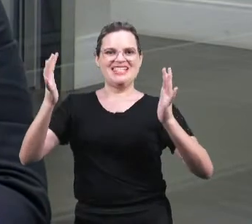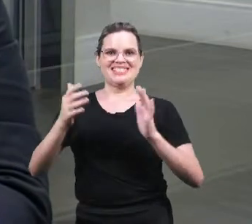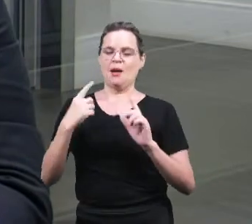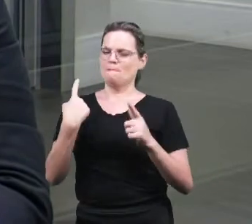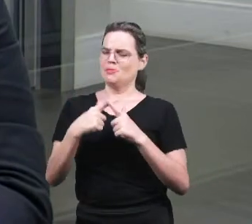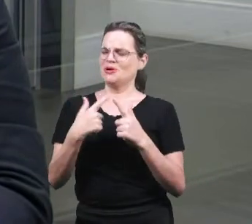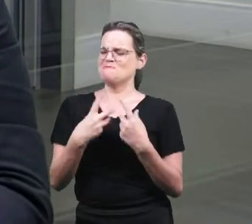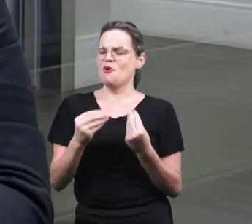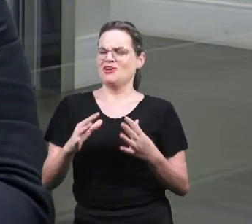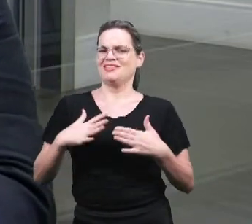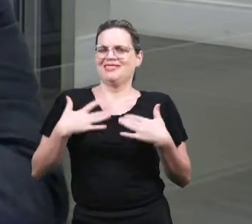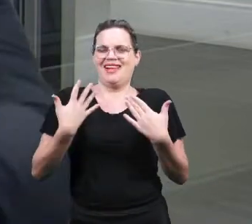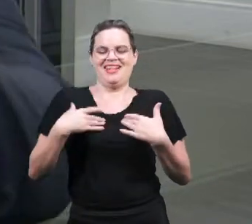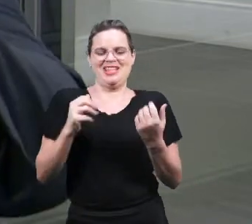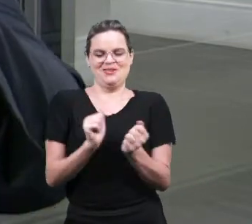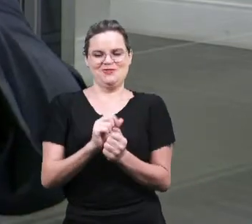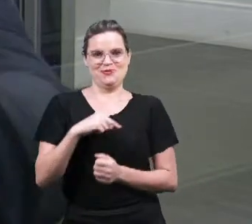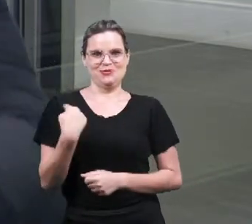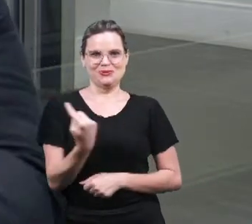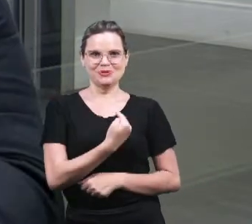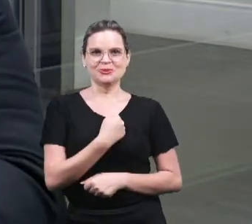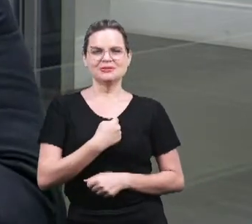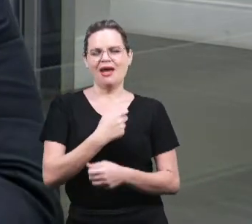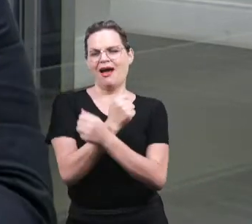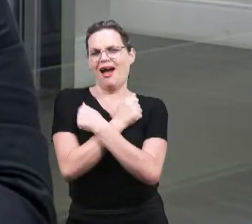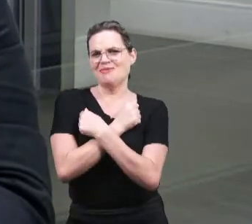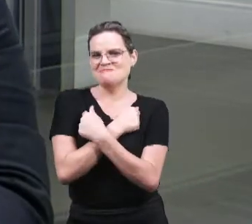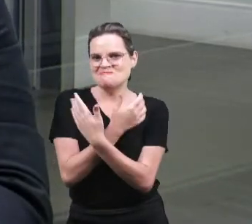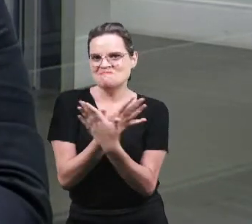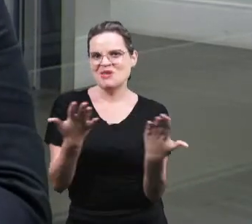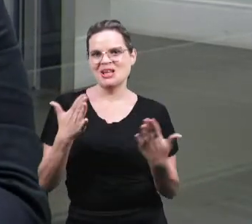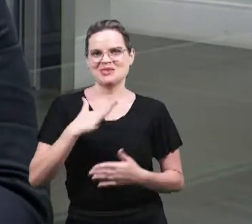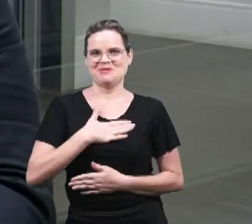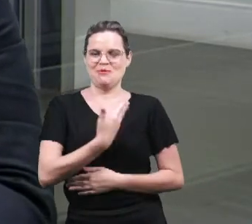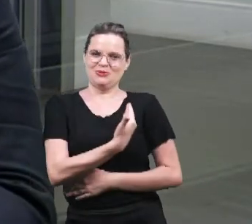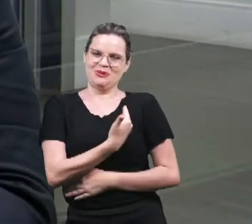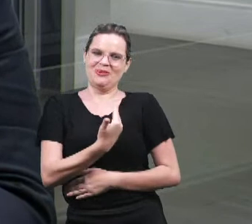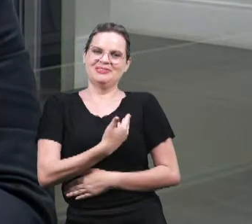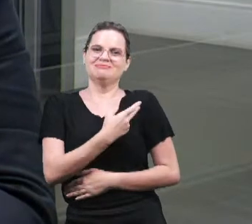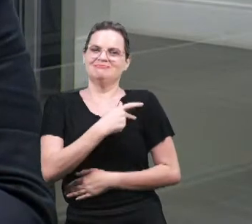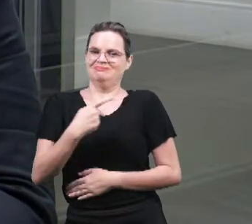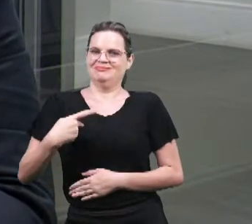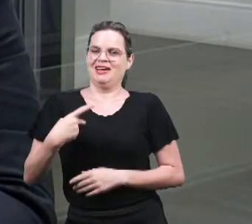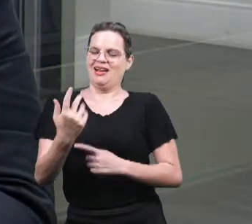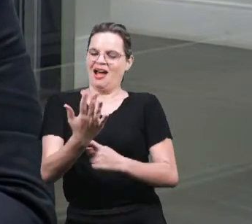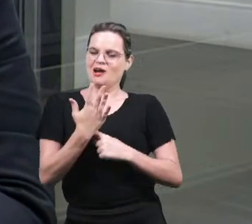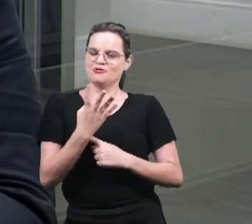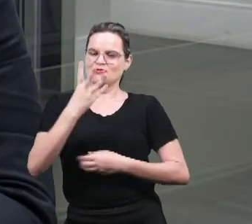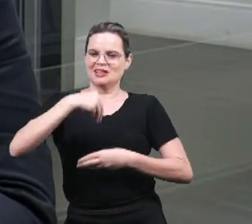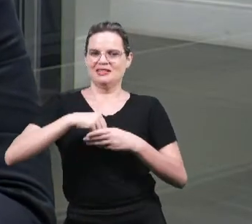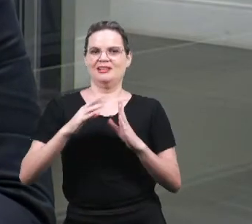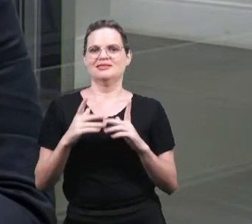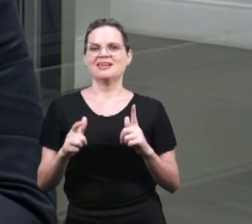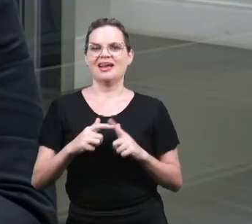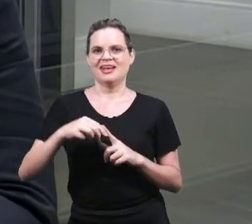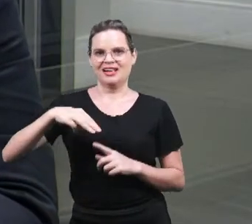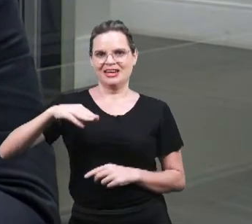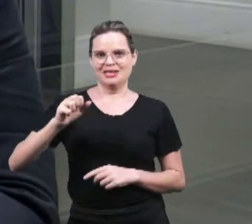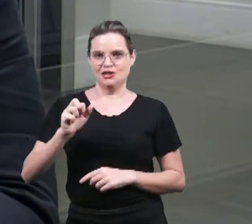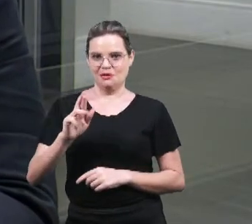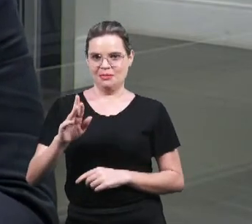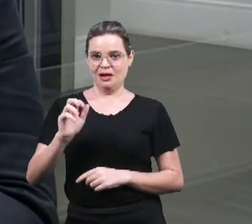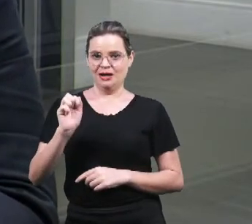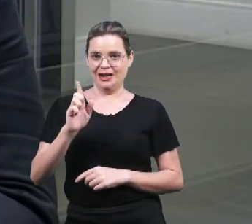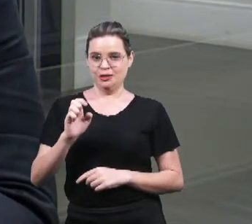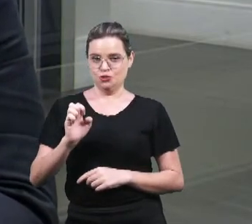companheiro lá que tem estado conosco. Glória a Deus. Falando nisso, um abraço aos companheiros que tanto nos têm ajudado lá na igreja de Marazu. Tem sido fundamental